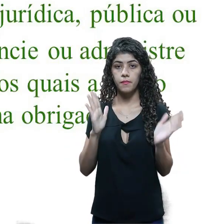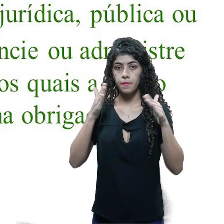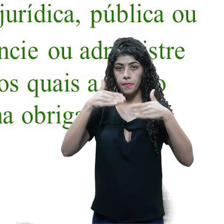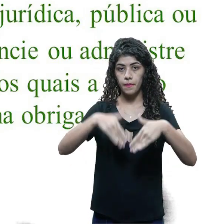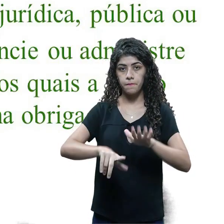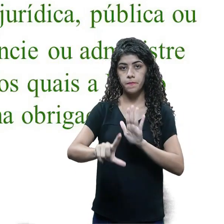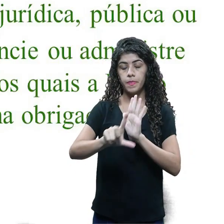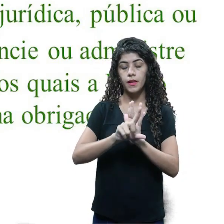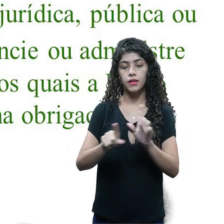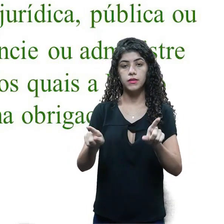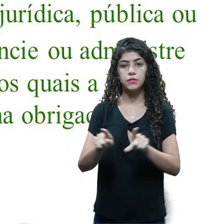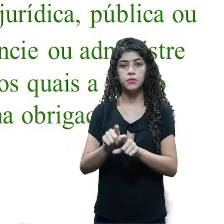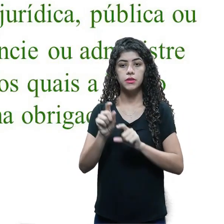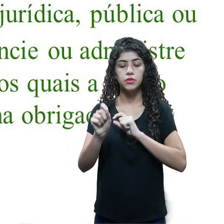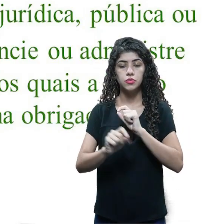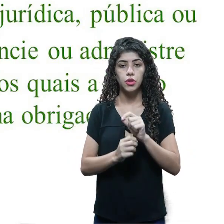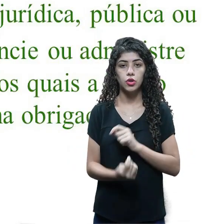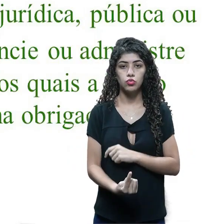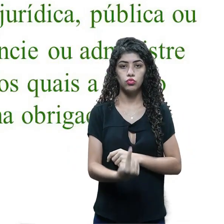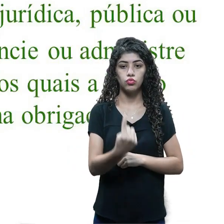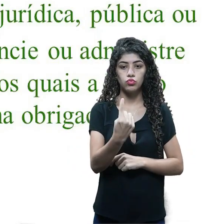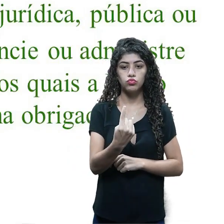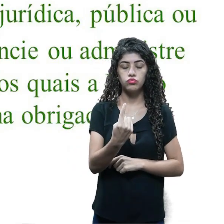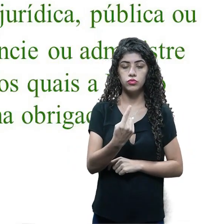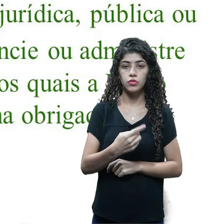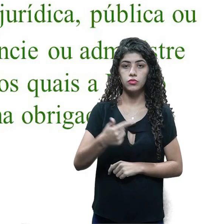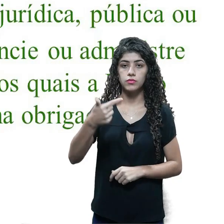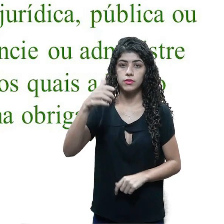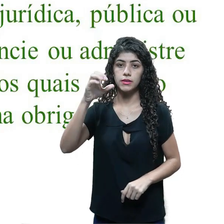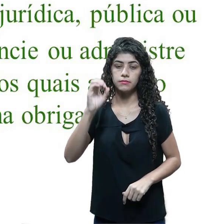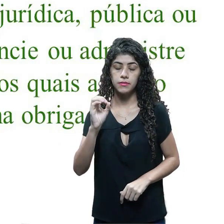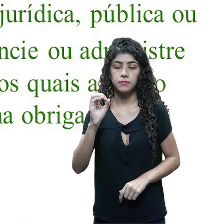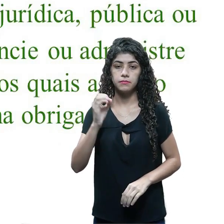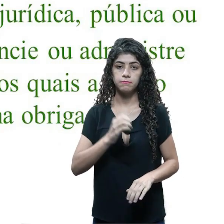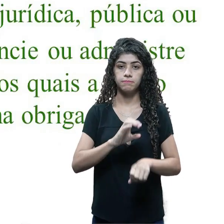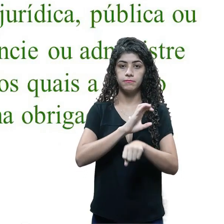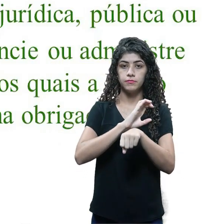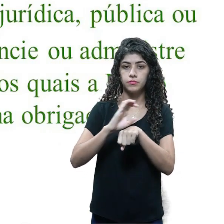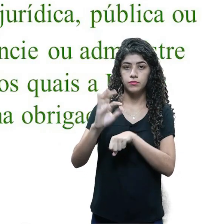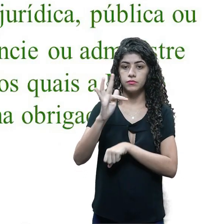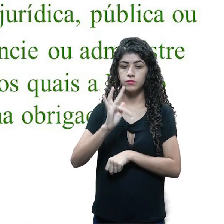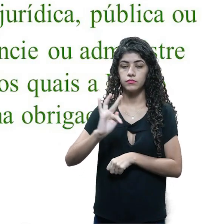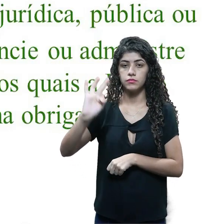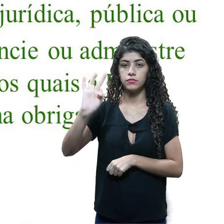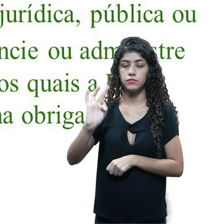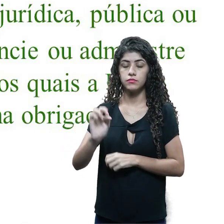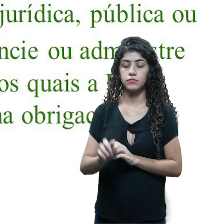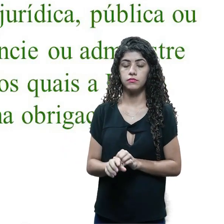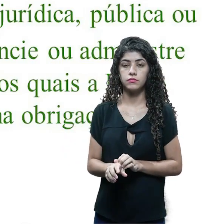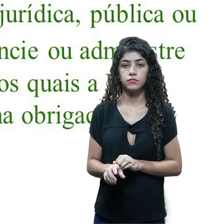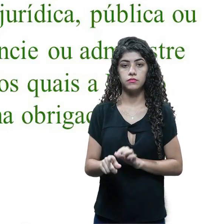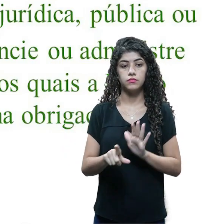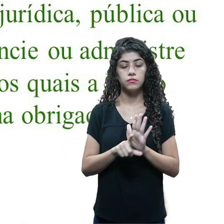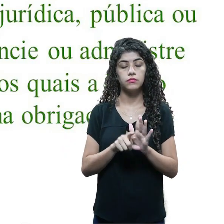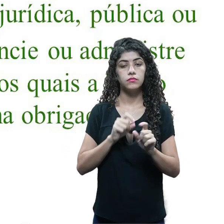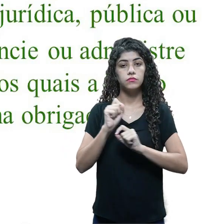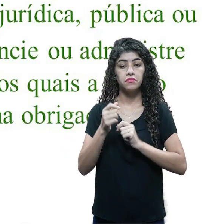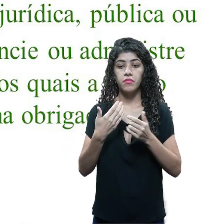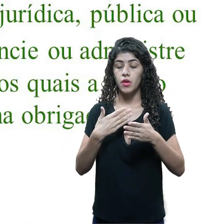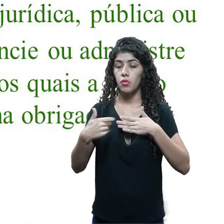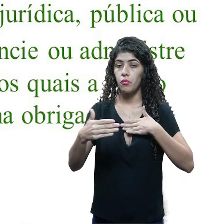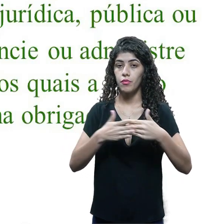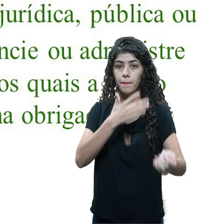atento à legislação. No parágrafo único do artigo 70 da Constituição Federal, abre aspas, prestará